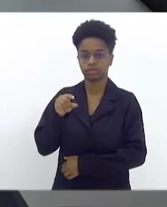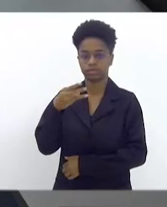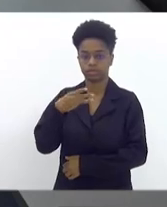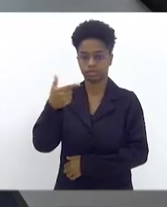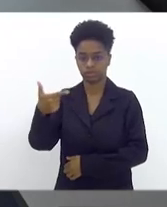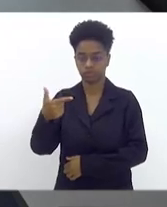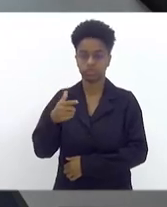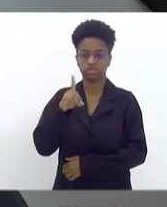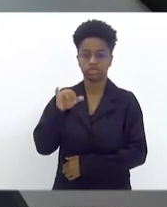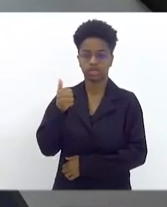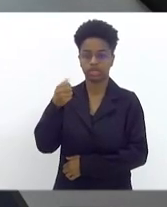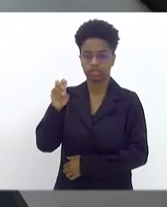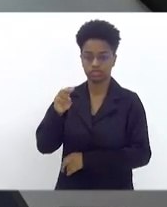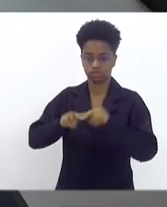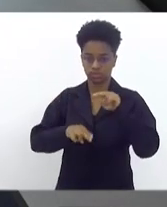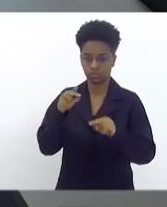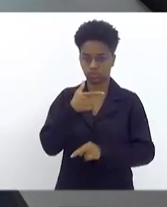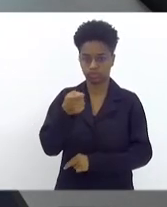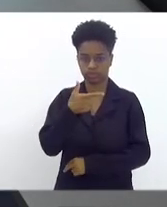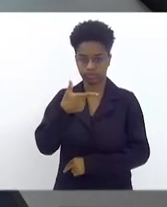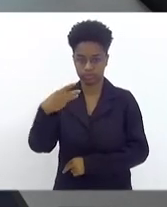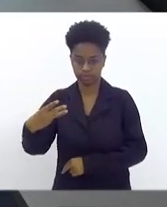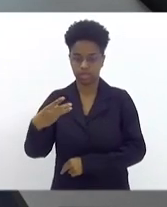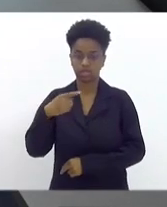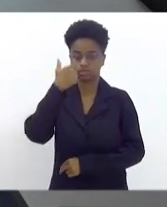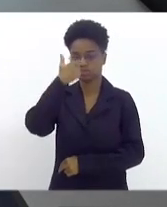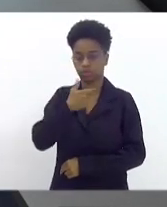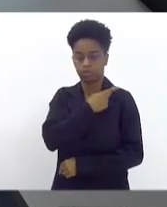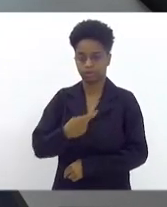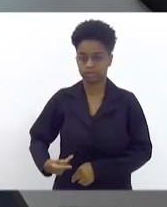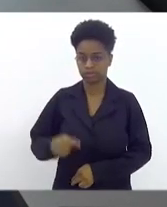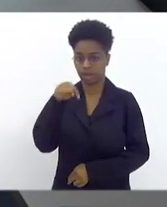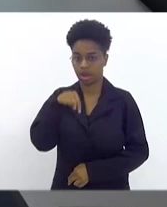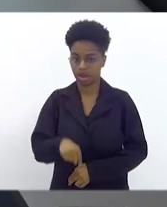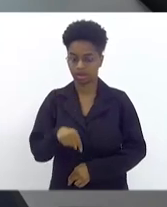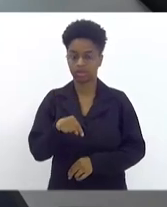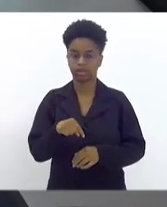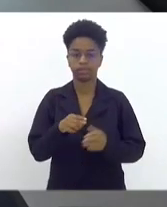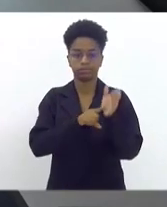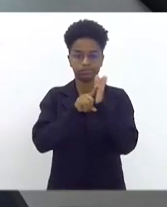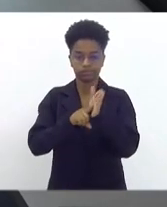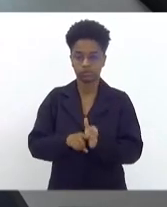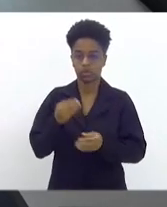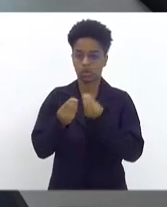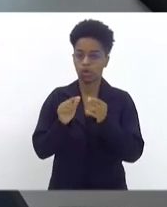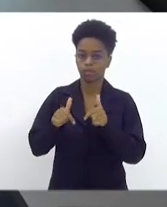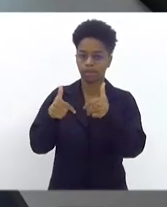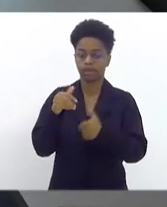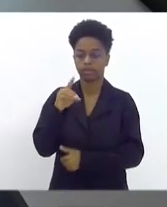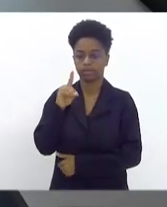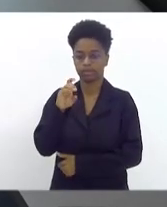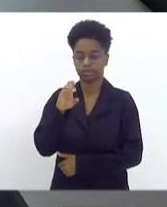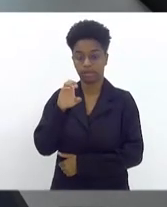15 de junho de 2023, na condição de presidente da Comissão Parlamentar de Inquérito destinada a investigar a atuação do ECAD no